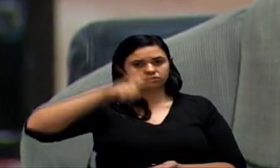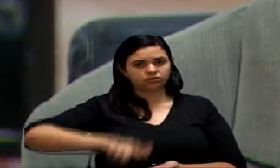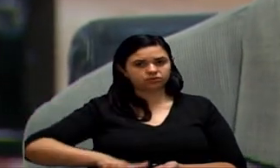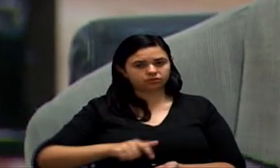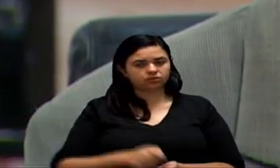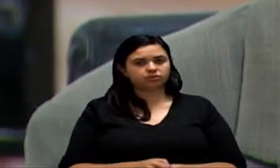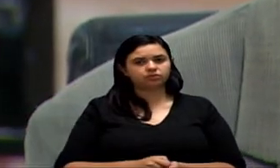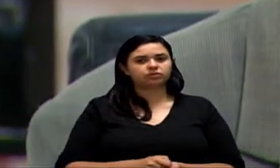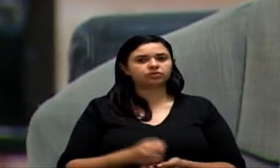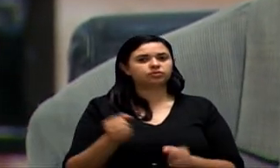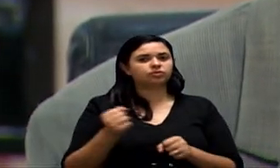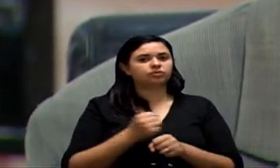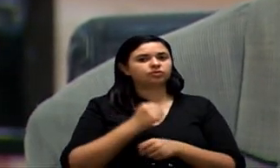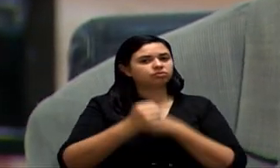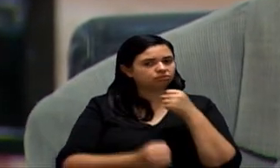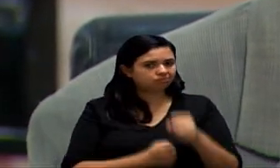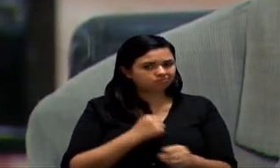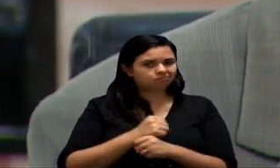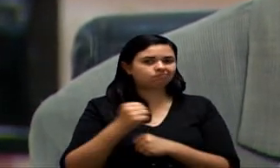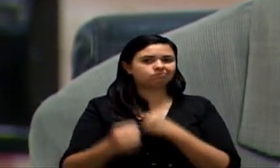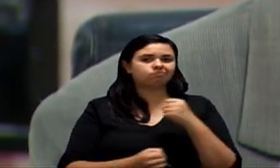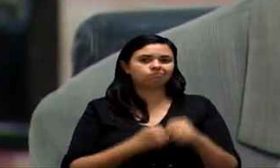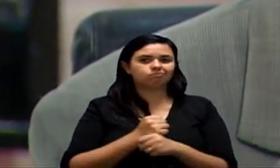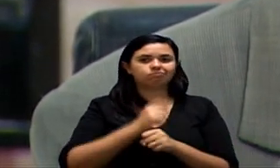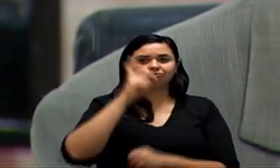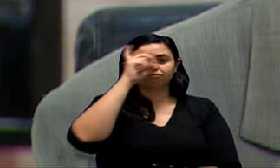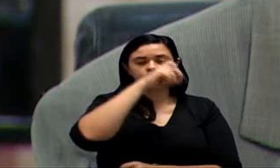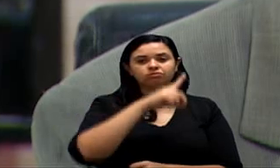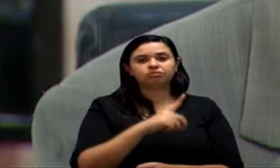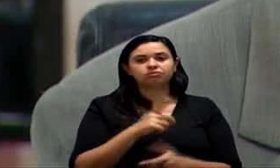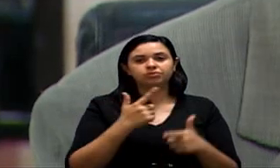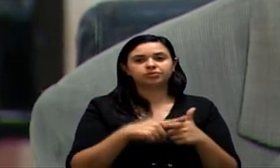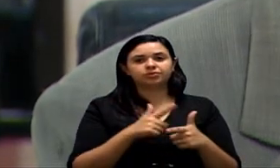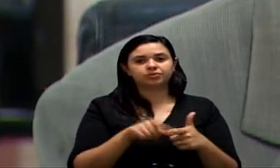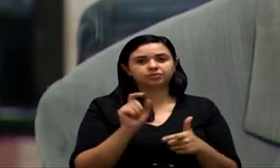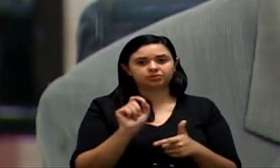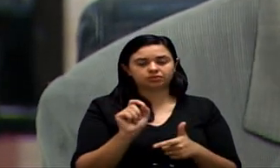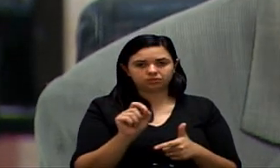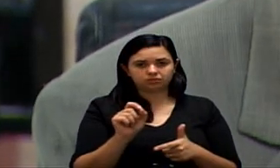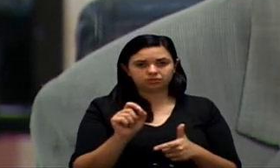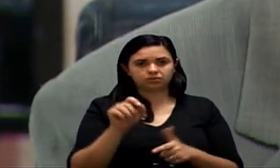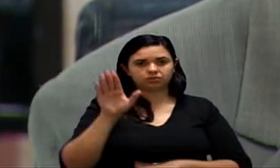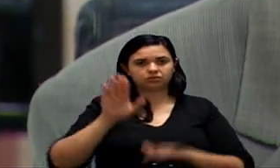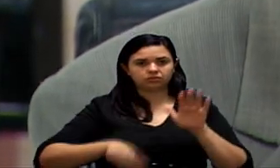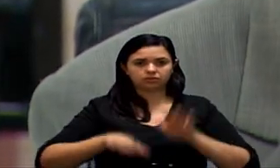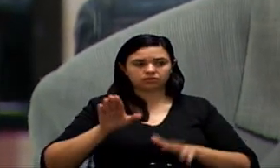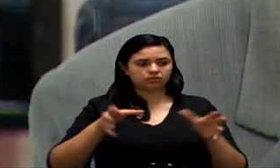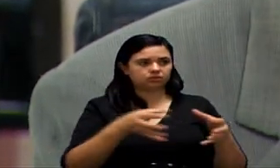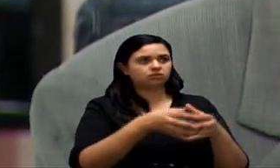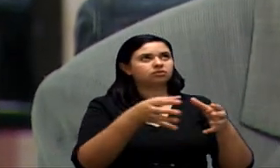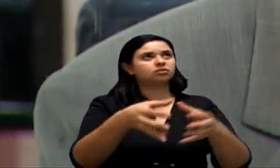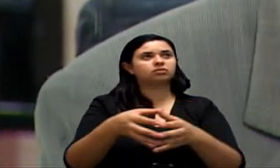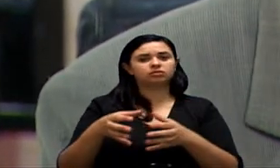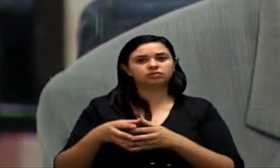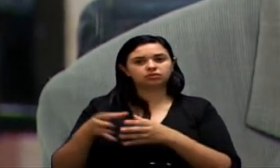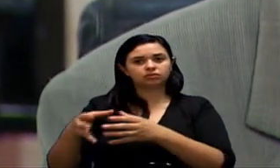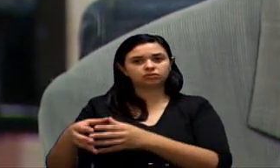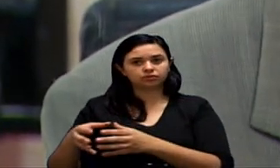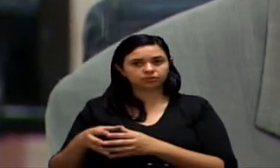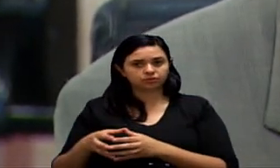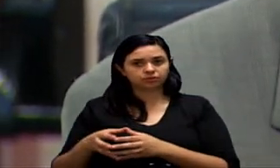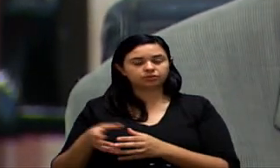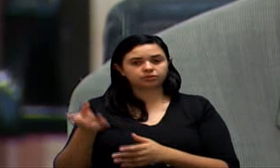os anos nós temos uma dificuldade para que as entidades recebam as emendas impositivas dessa casa. Então, mais uma vez,